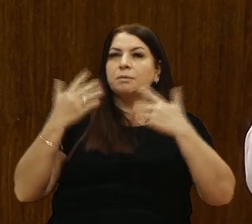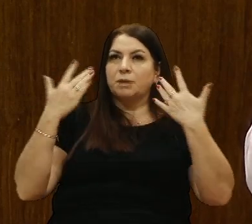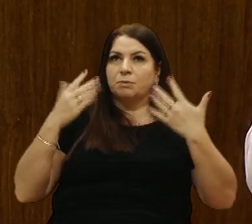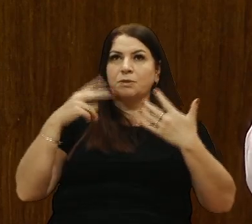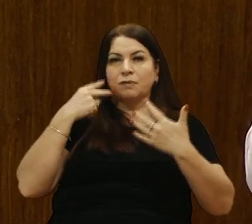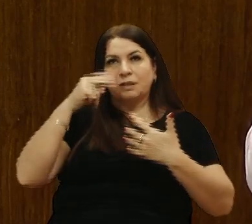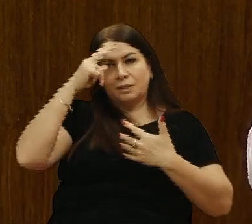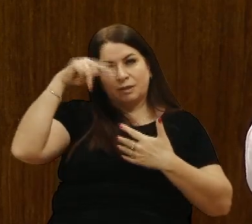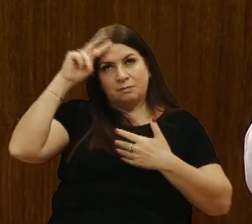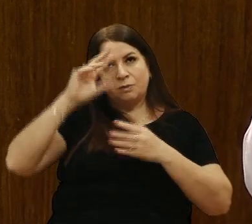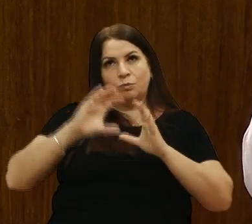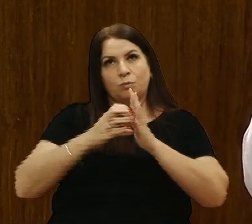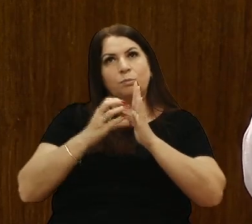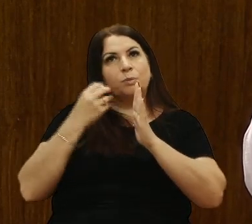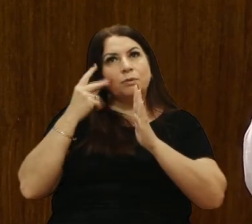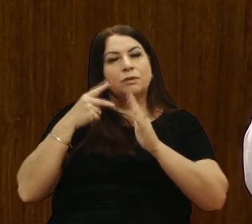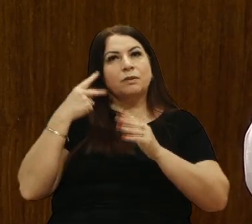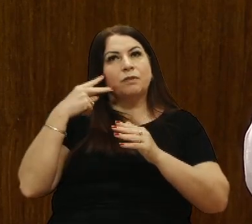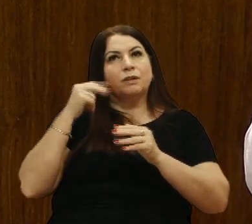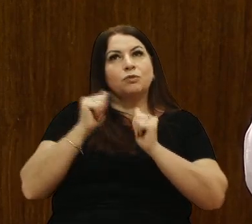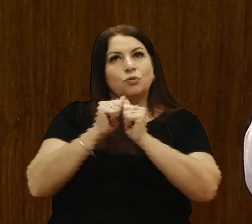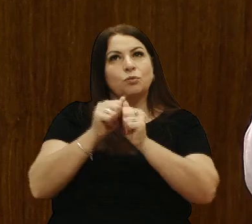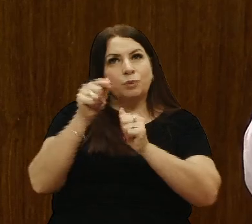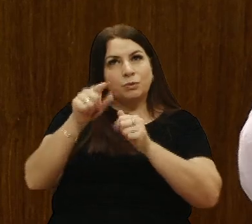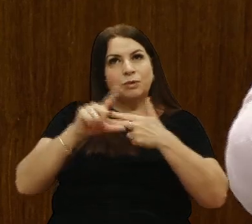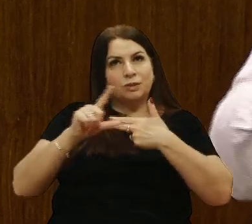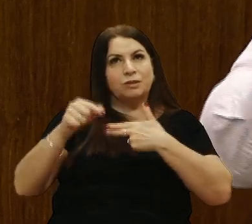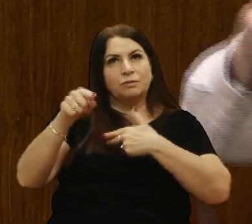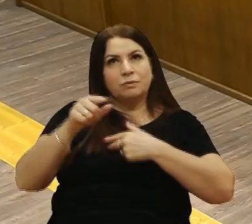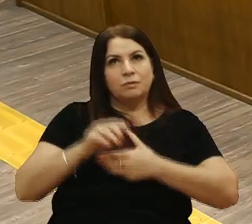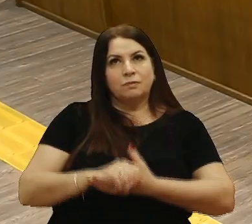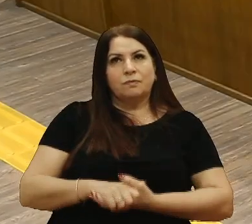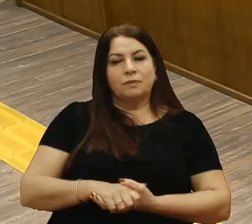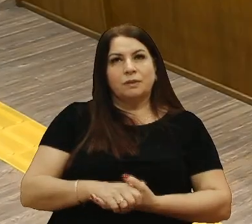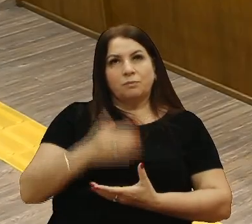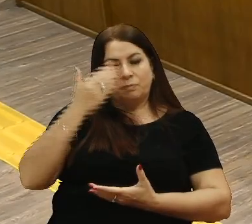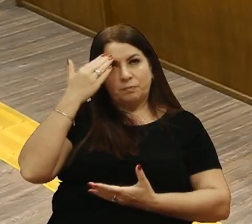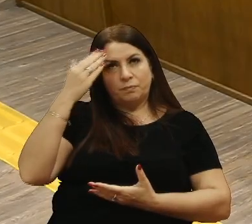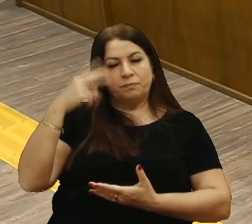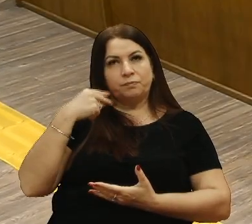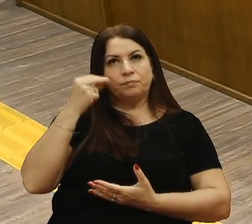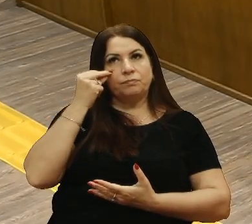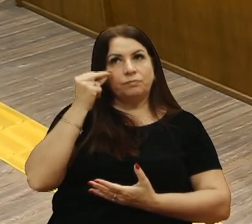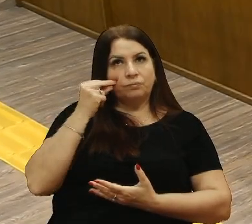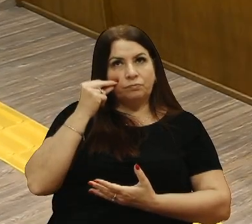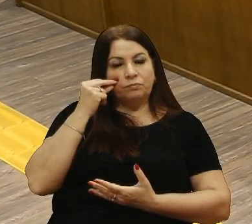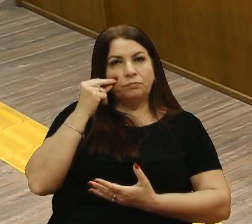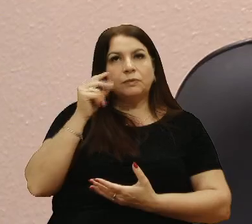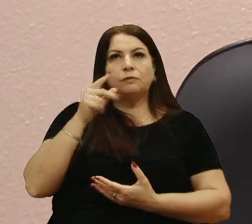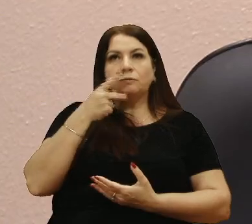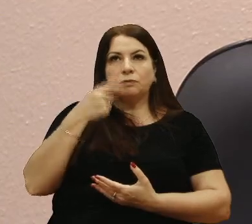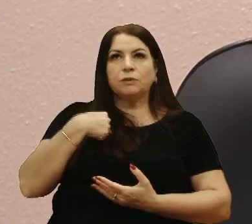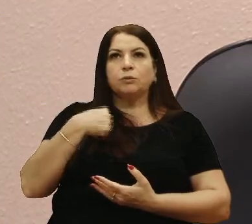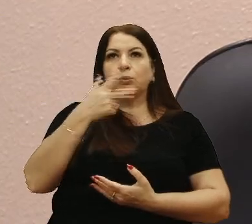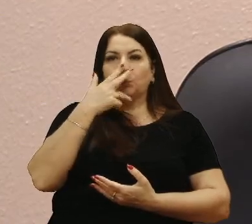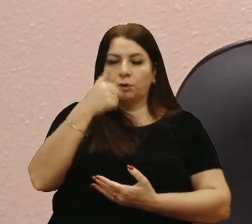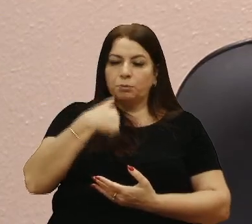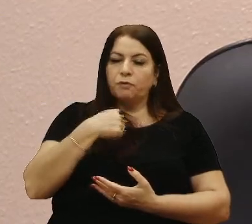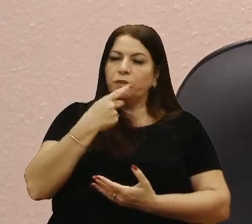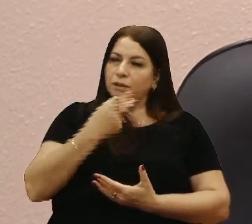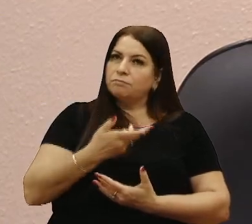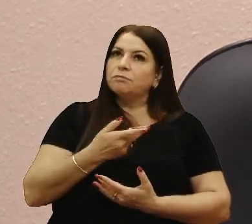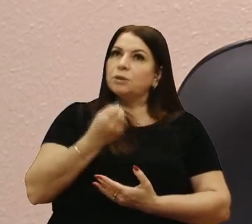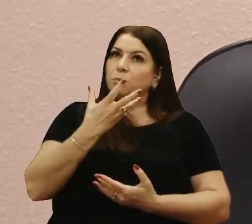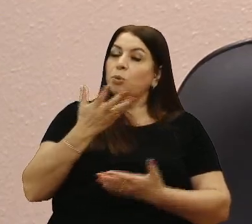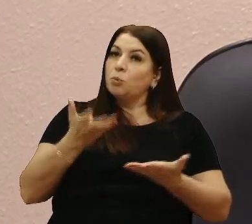vereador Edson, nossa bancada tem orgulho de ser vereador na mesma legislatura que o senhor. Obrigada, vereadora Cláudio Libardi. Faço das suas as minhas palavras. Que